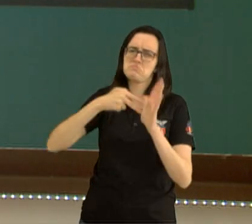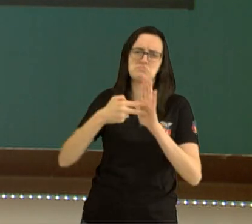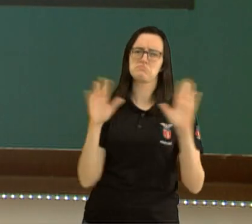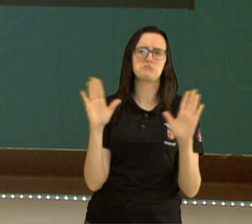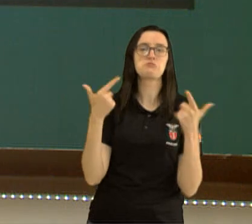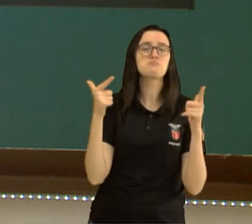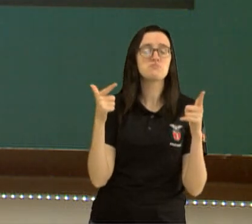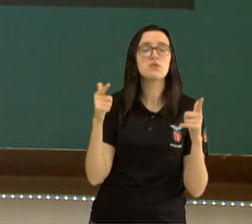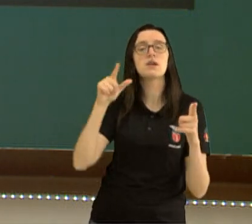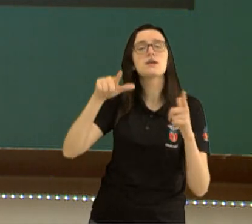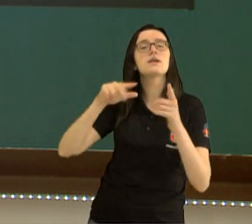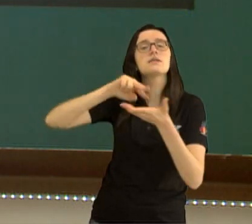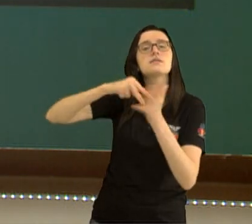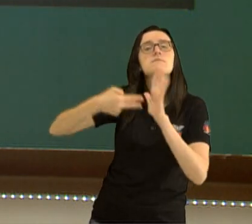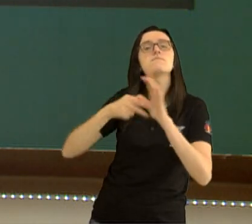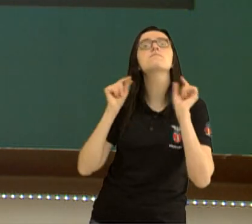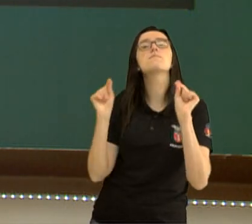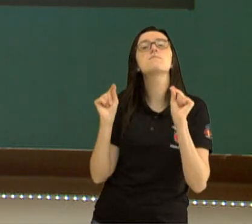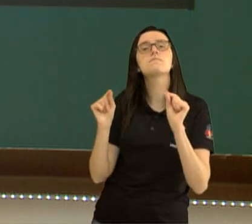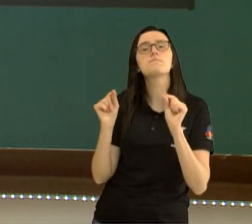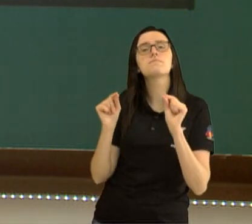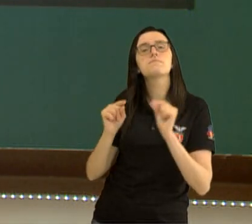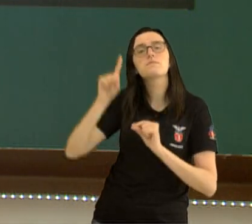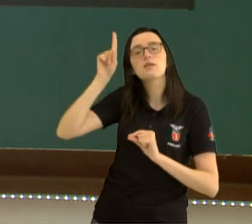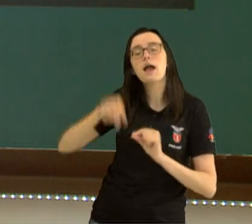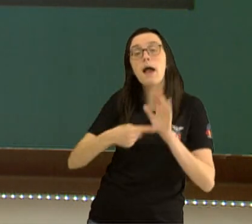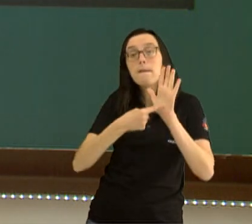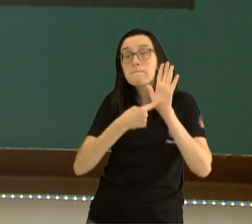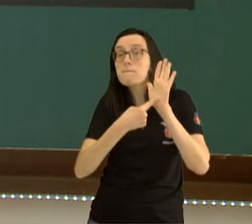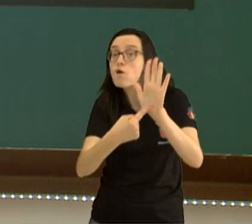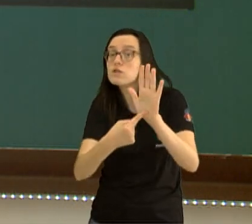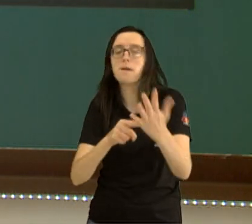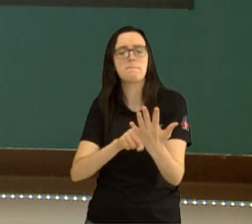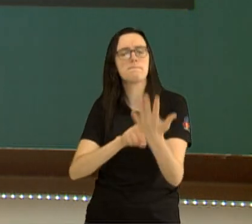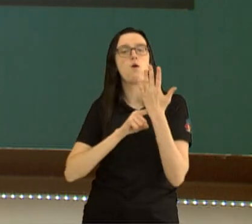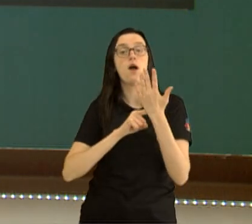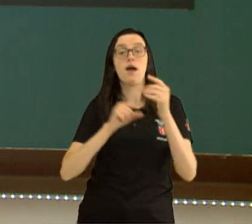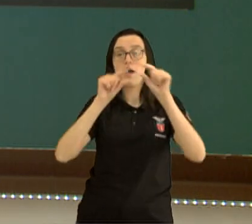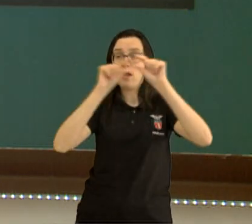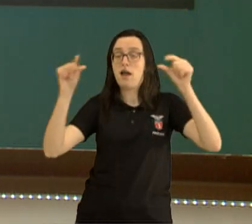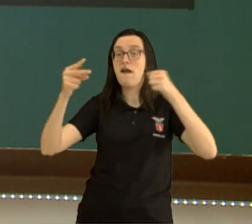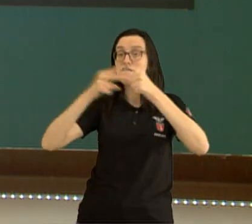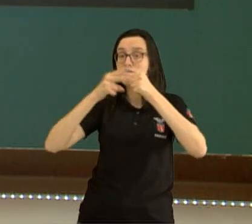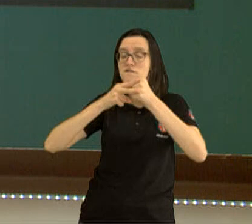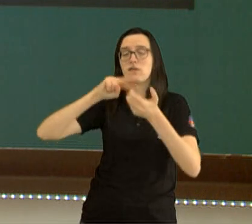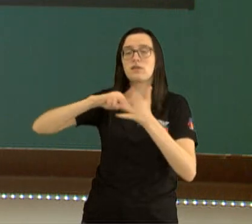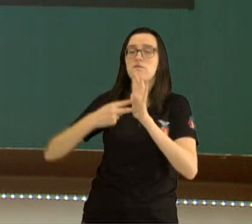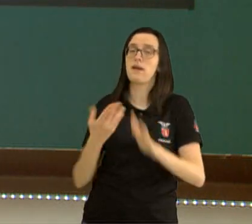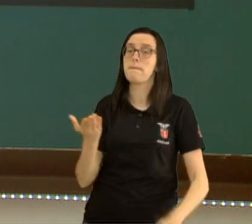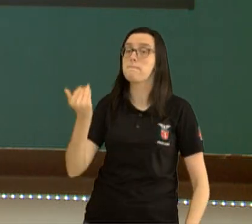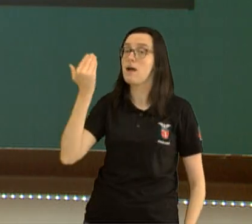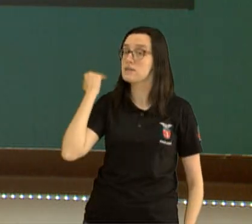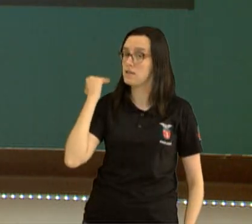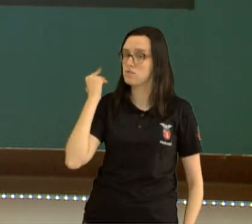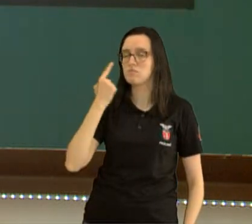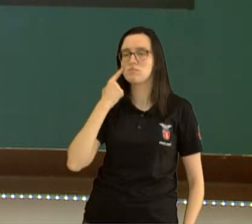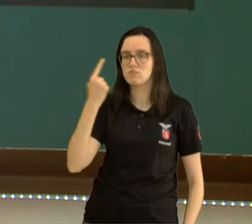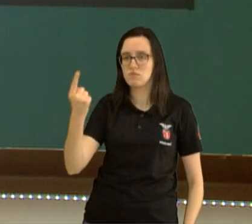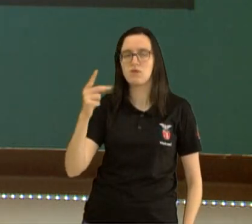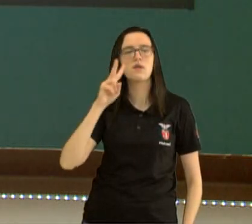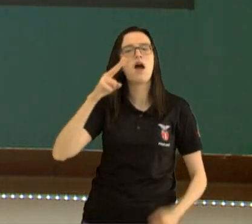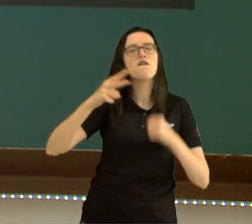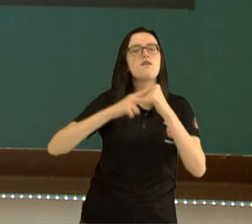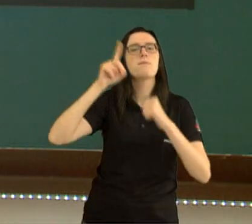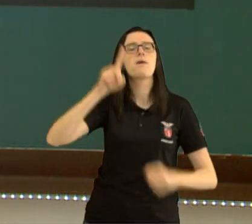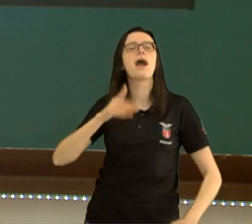desse verbo auxiliar é de me mostrar que o verbo da frase será conjugado no passado. Então o verbo está em azul